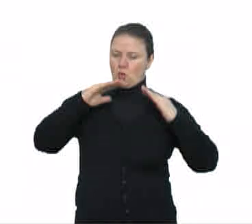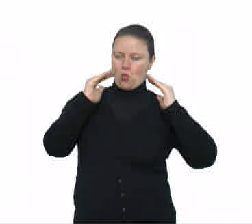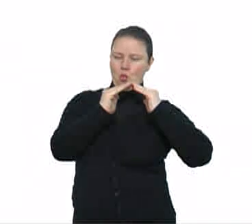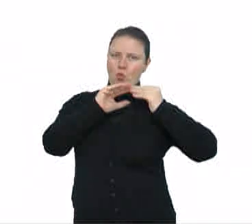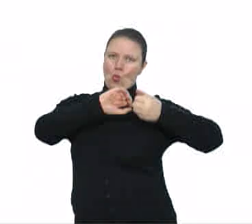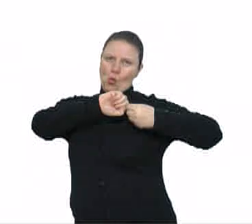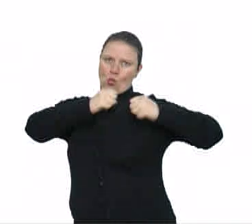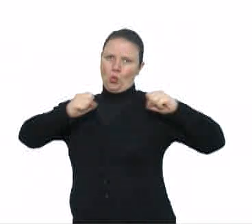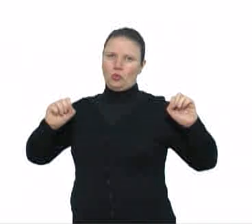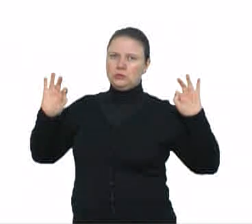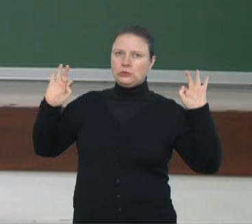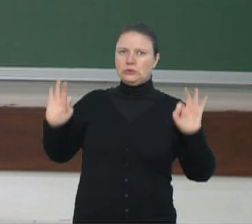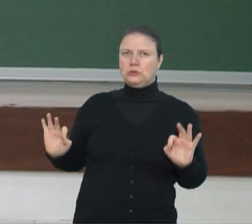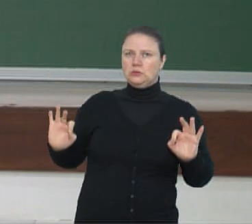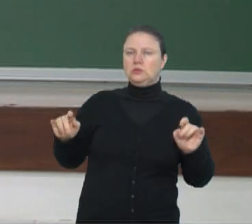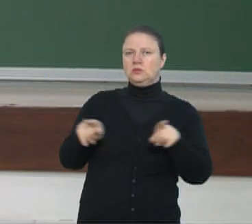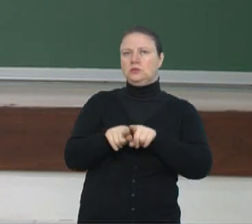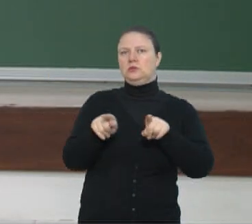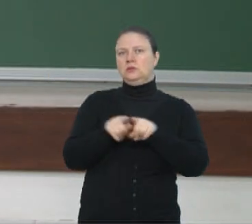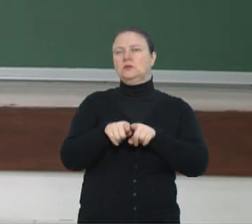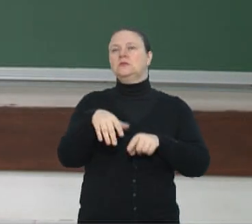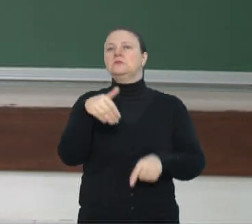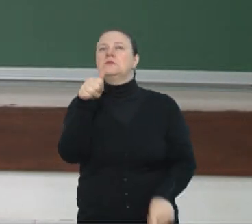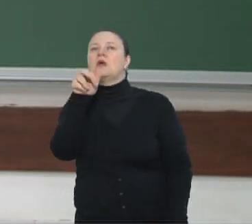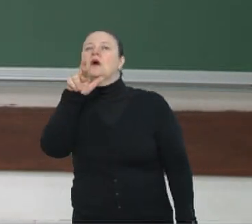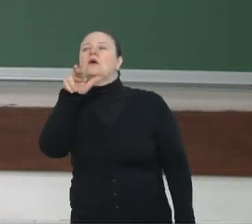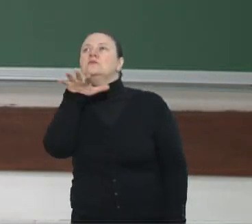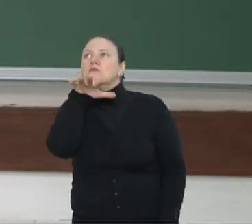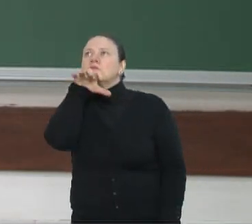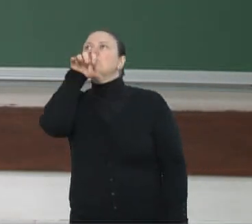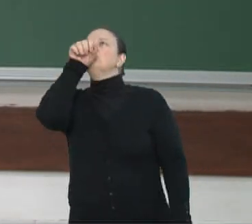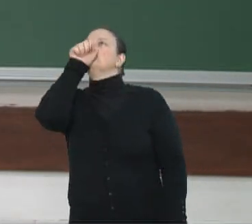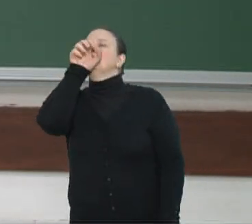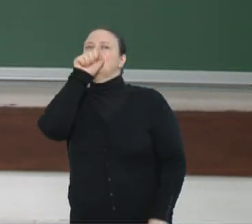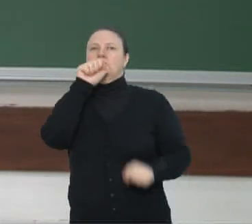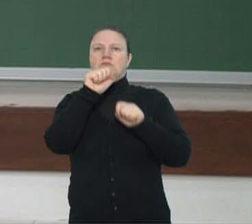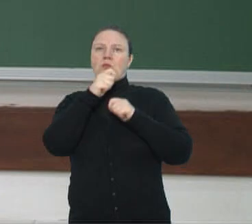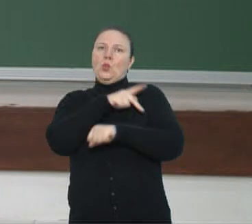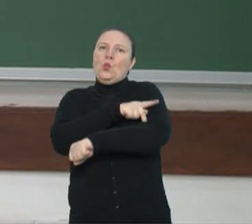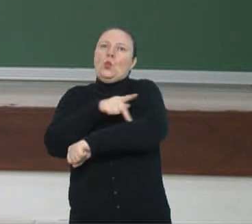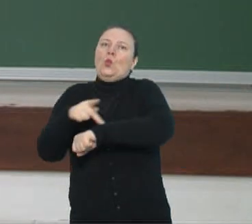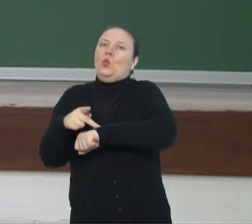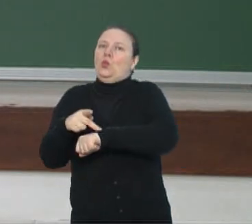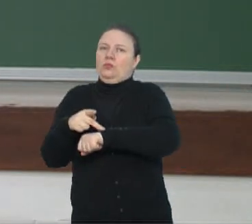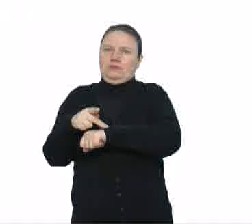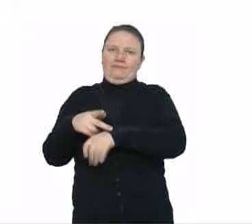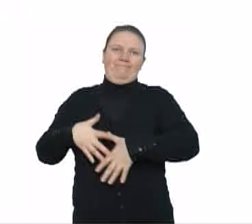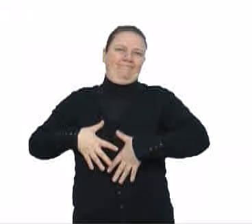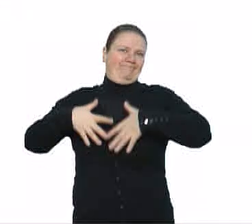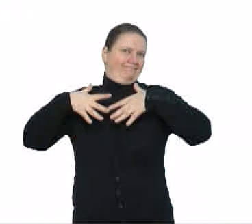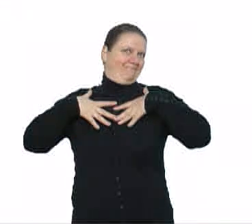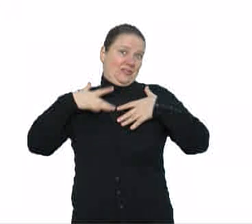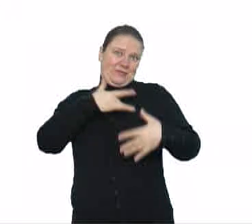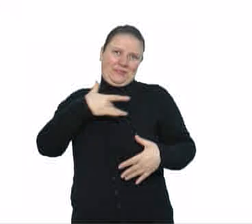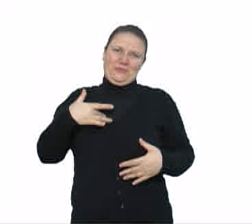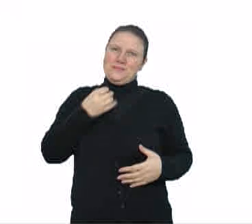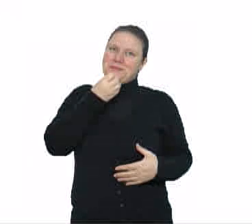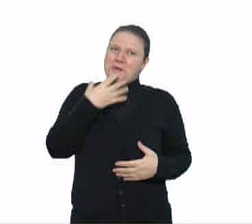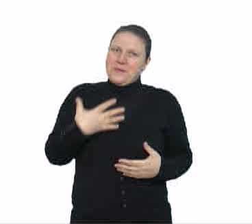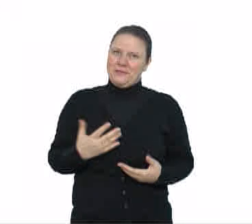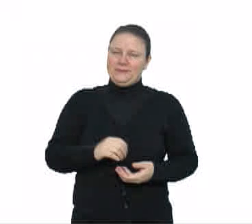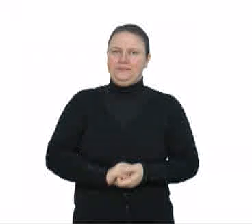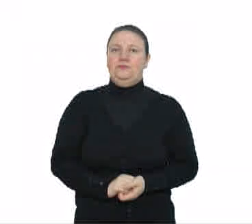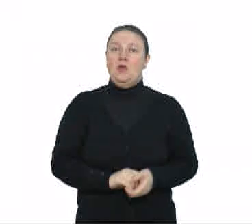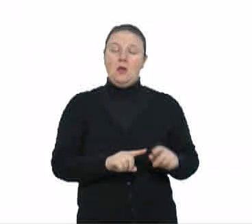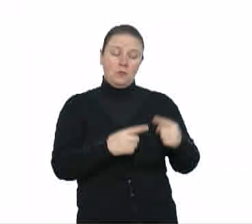e principalmente com bastante natureza, ar limpo para eles, certo? Essas moradias dos trabalhadores, como já falamos, eram